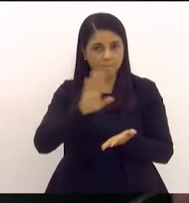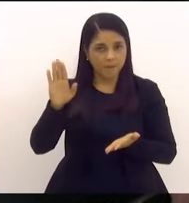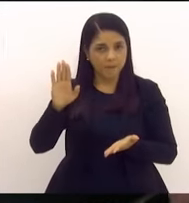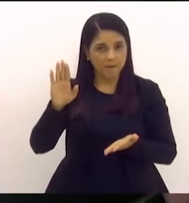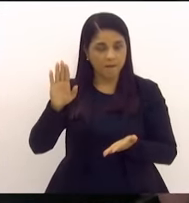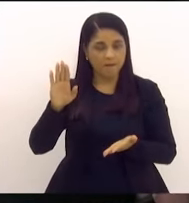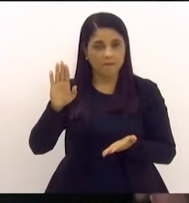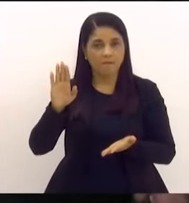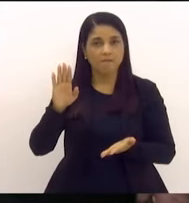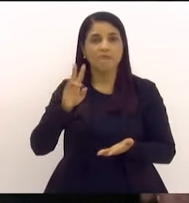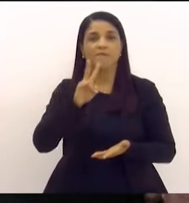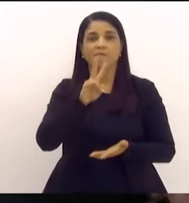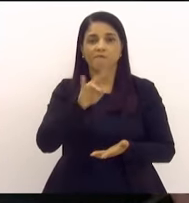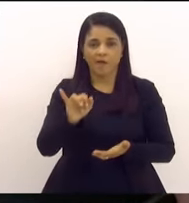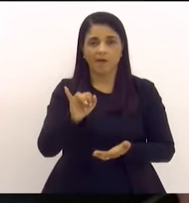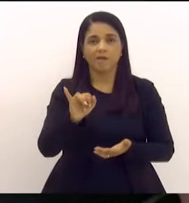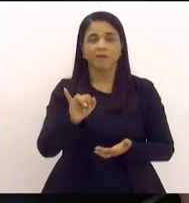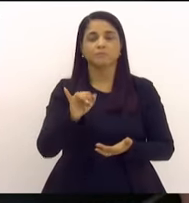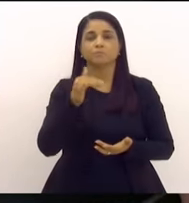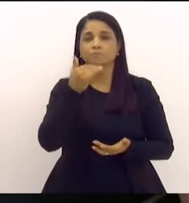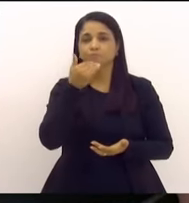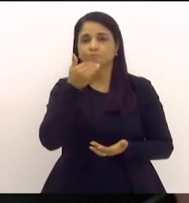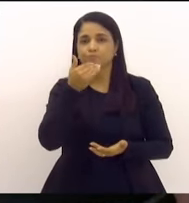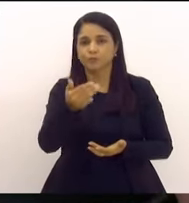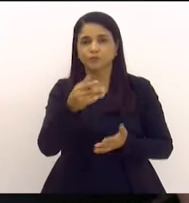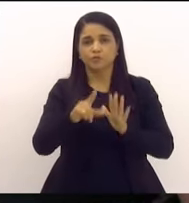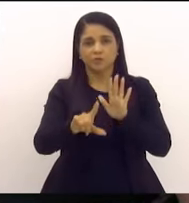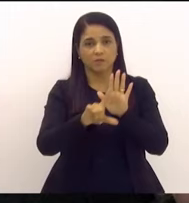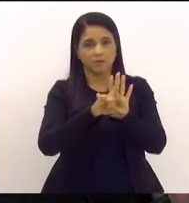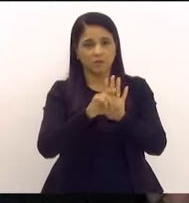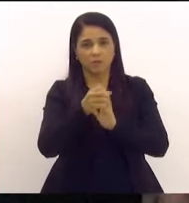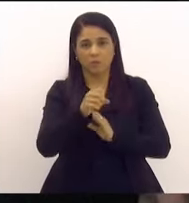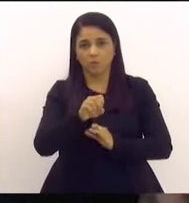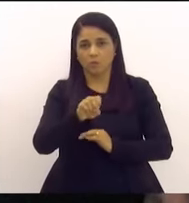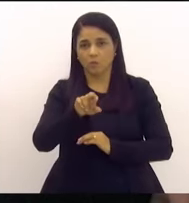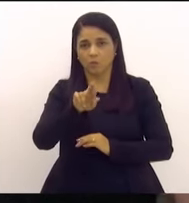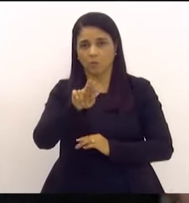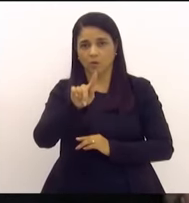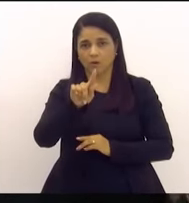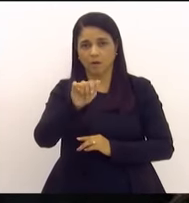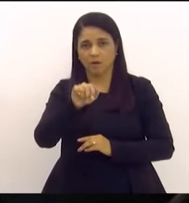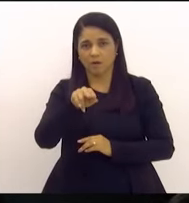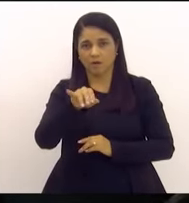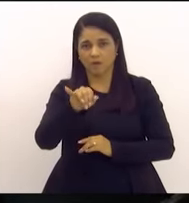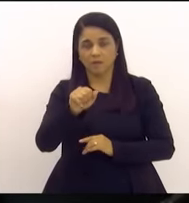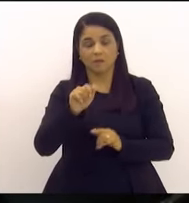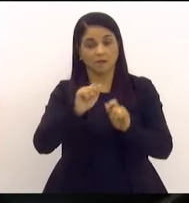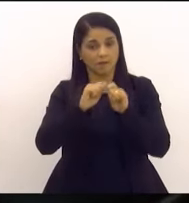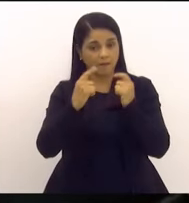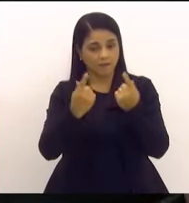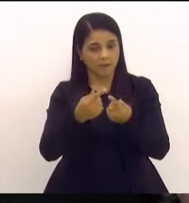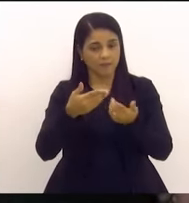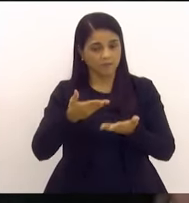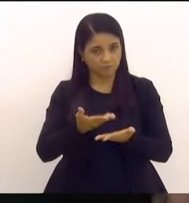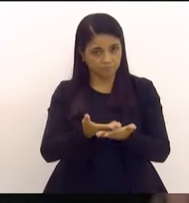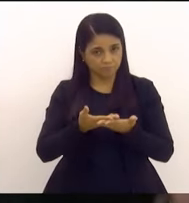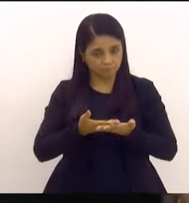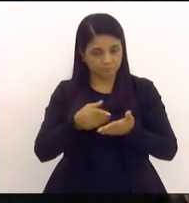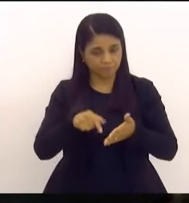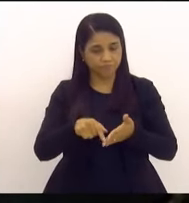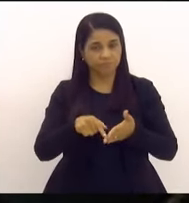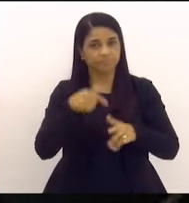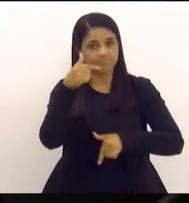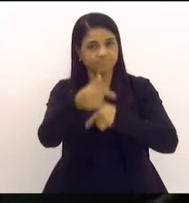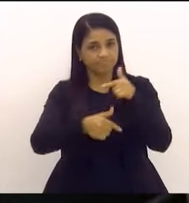que vai trazer, vai pedir que essa lei orgânica venha para a Alerj e vai encabeçar para